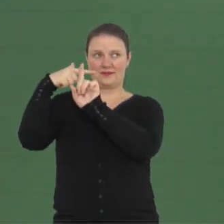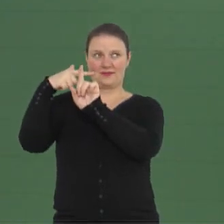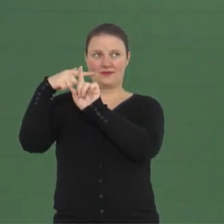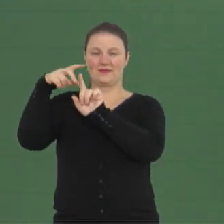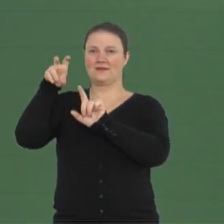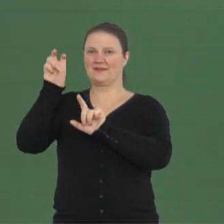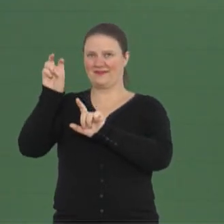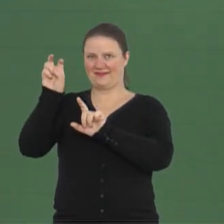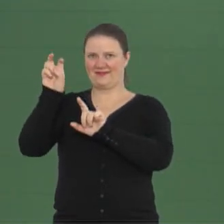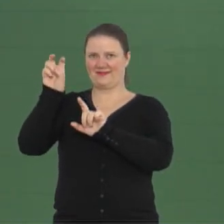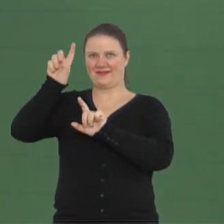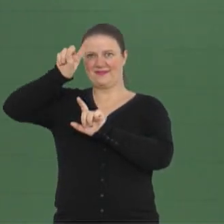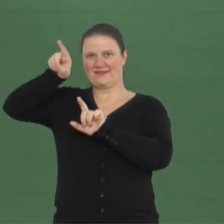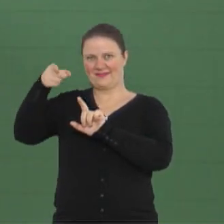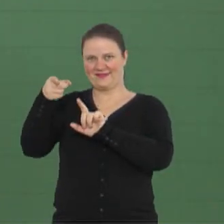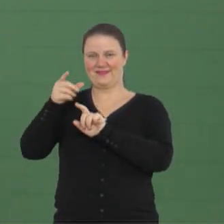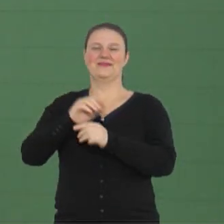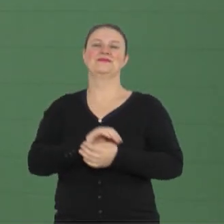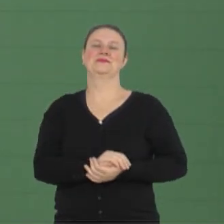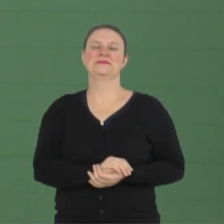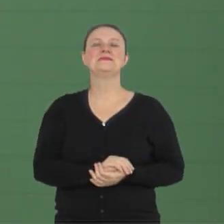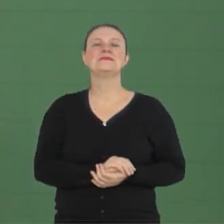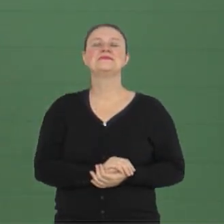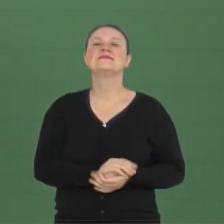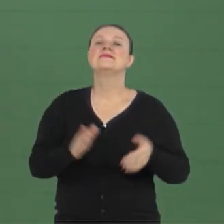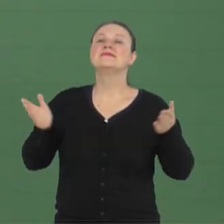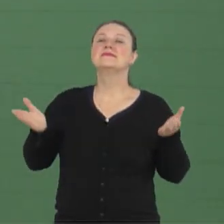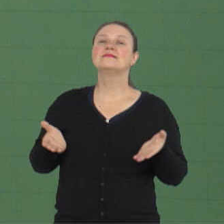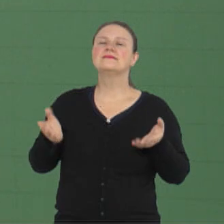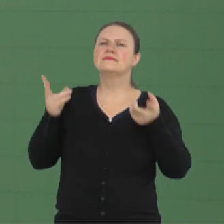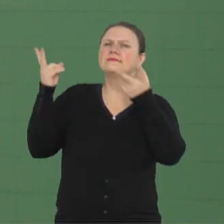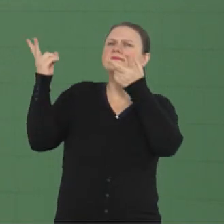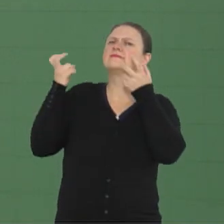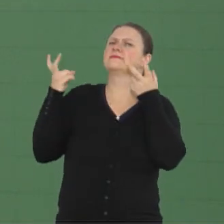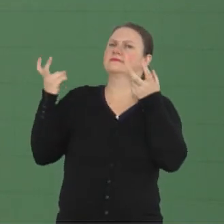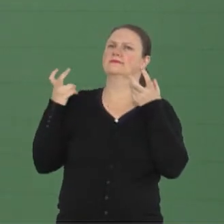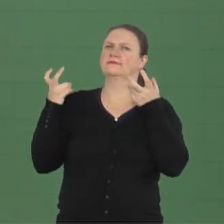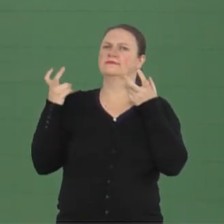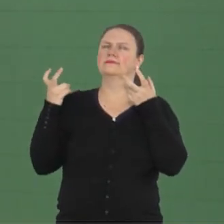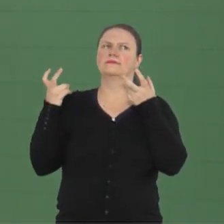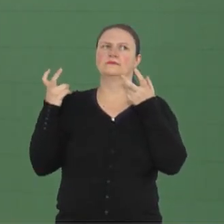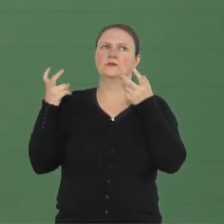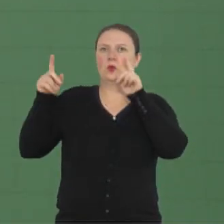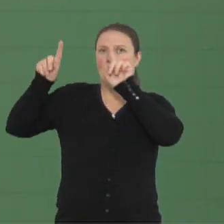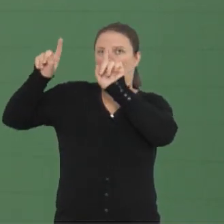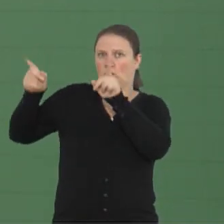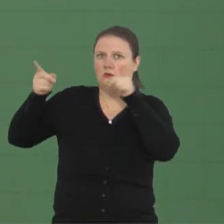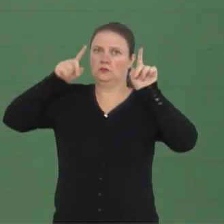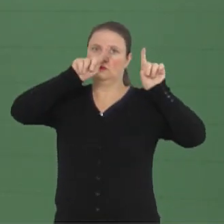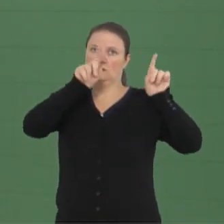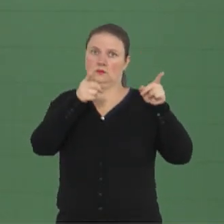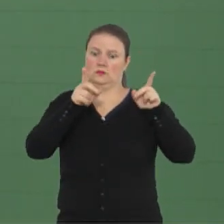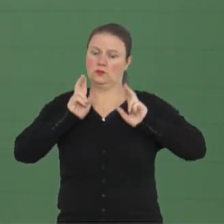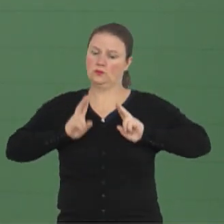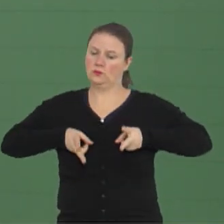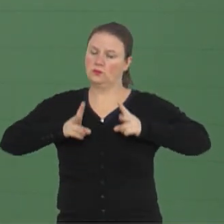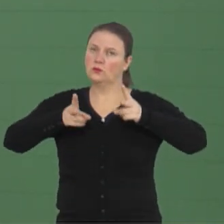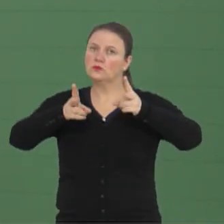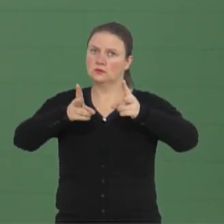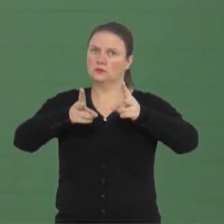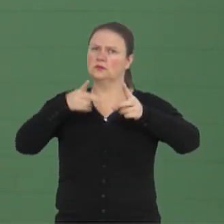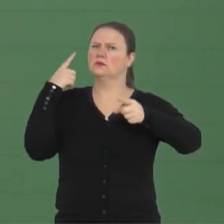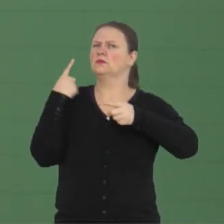mais 5. Fechando os parênteses. Percebam que eu mantive os 2 parênteses nessa